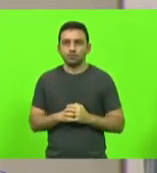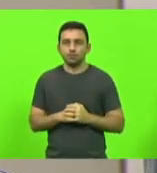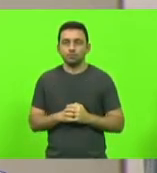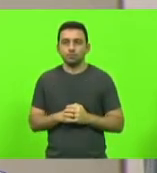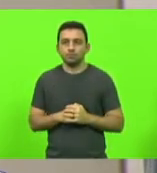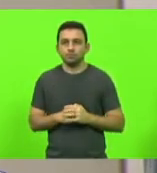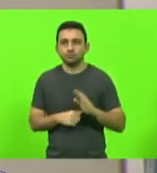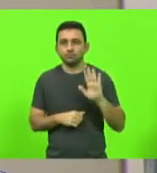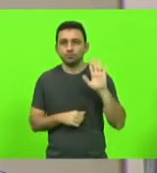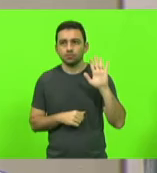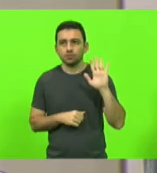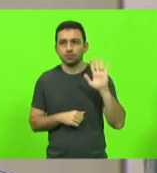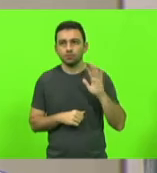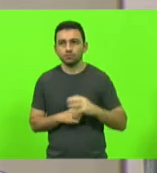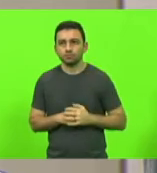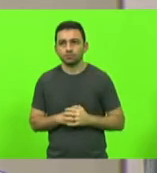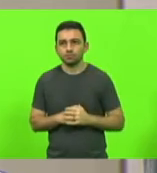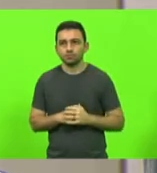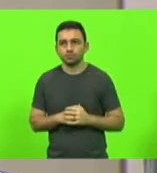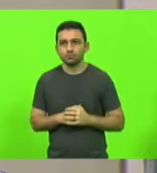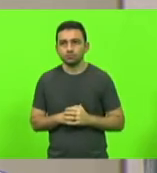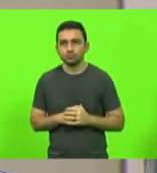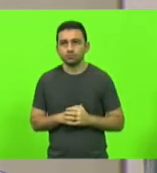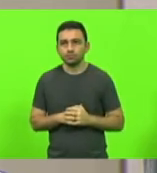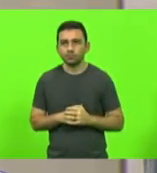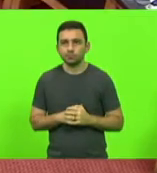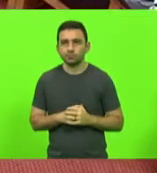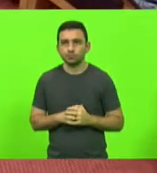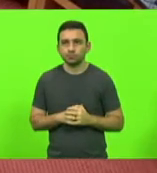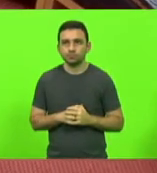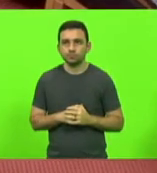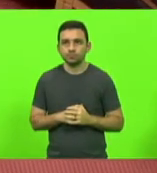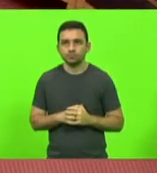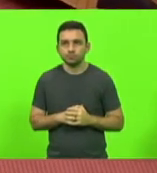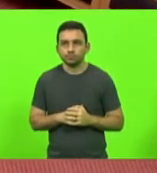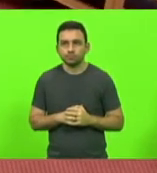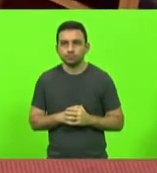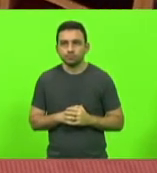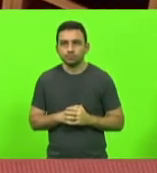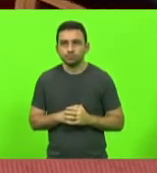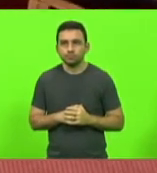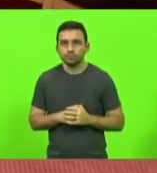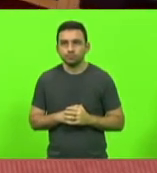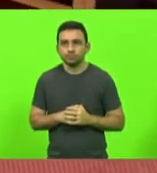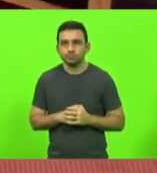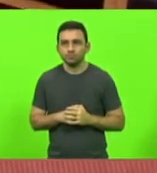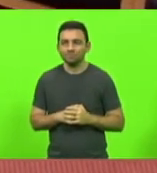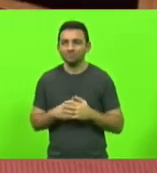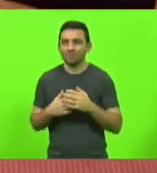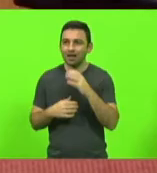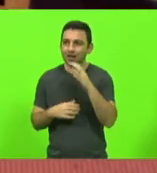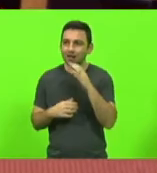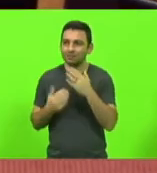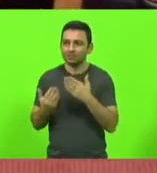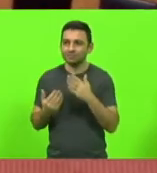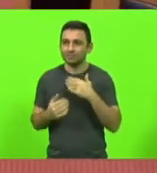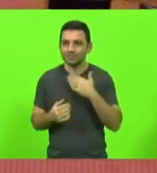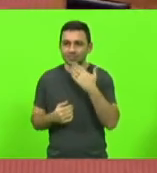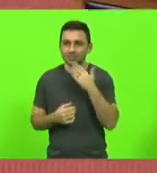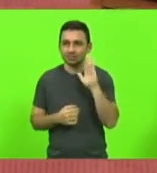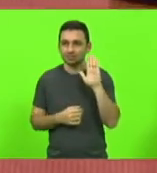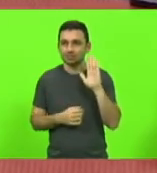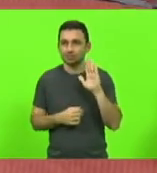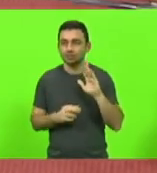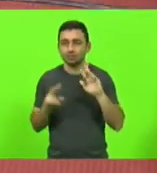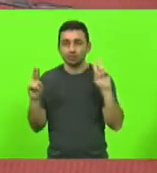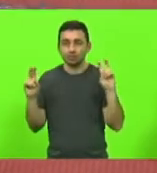Presidente. Sim, deputado Sargento Lima, pela ordem. Aproveito, o senhor foi muito rápido ali, eu não consegui pedir pela ordem, porque era um